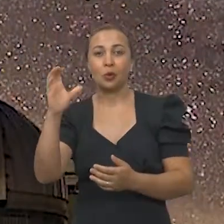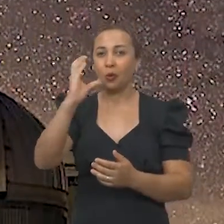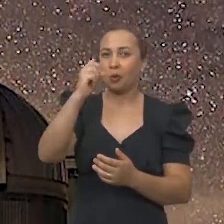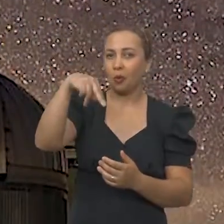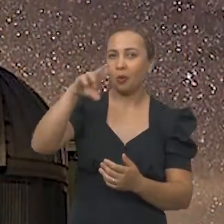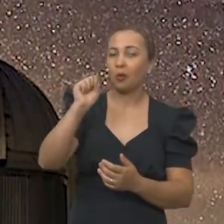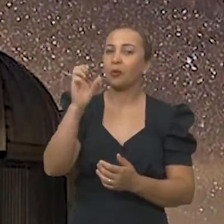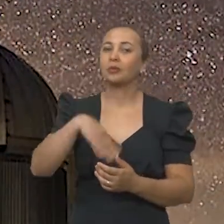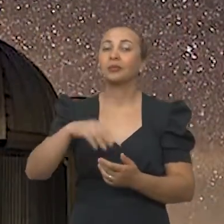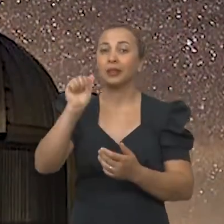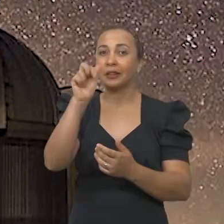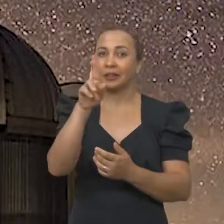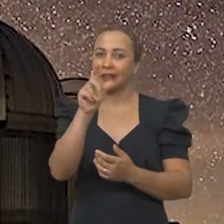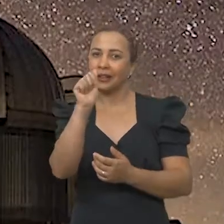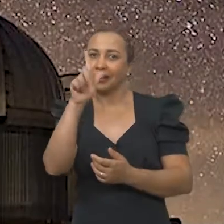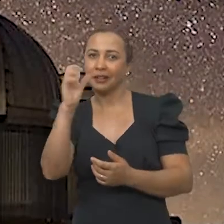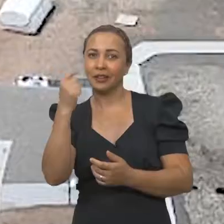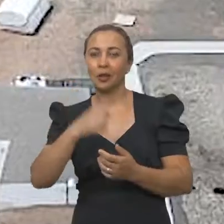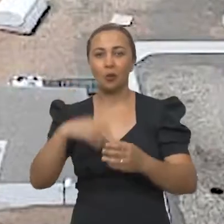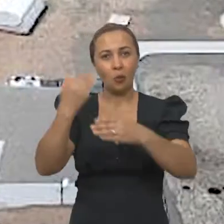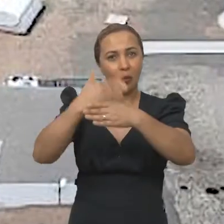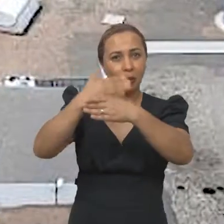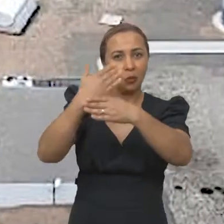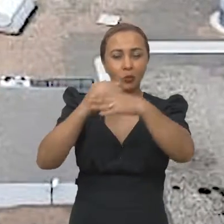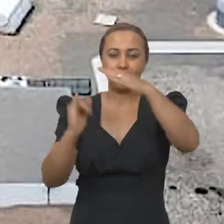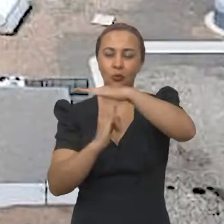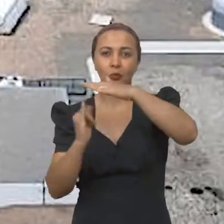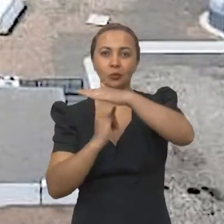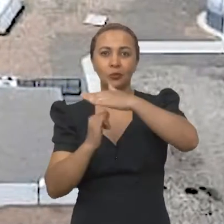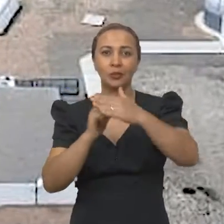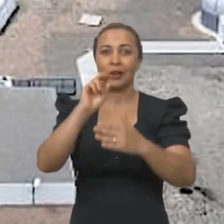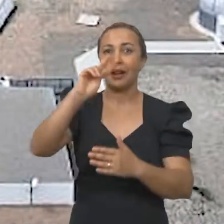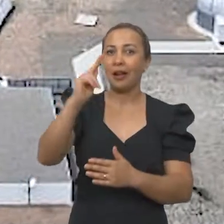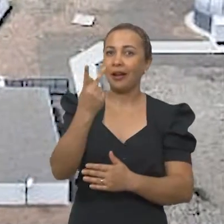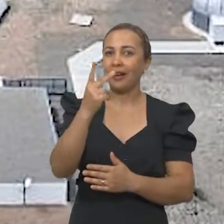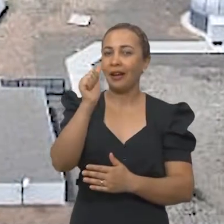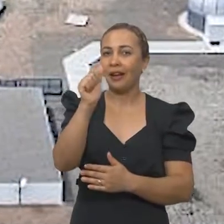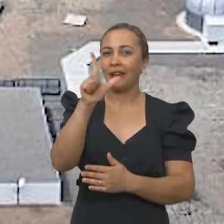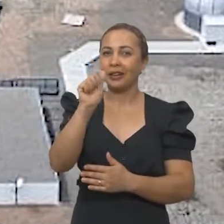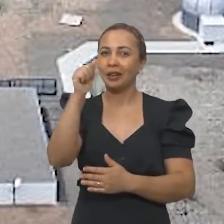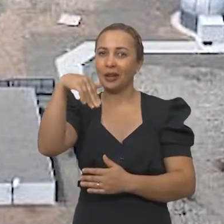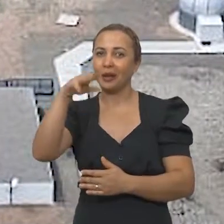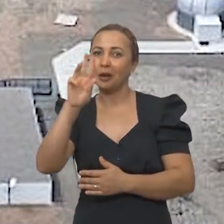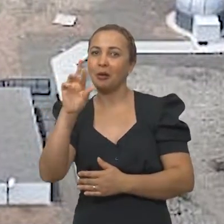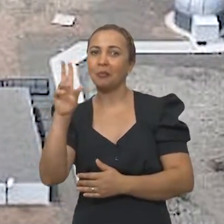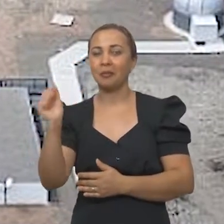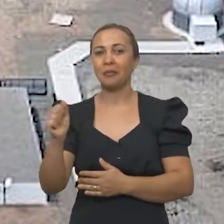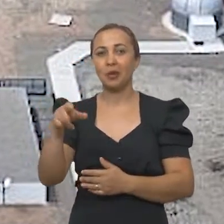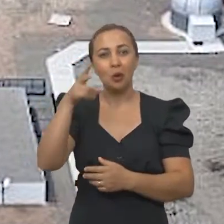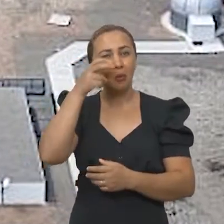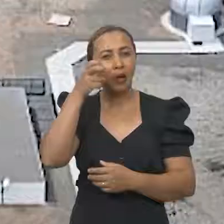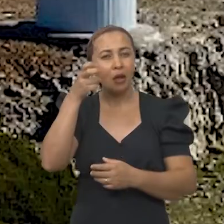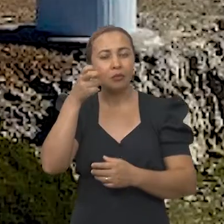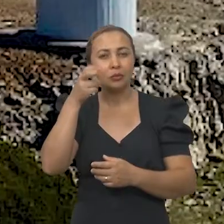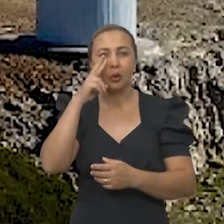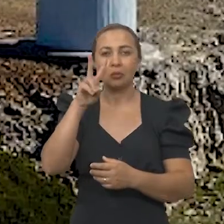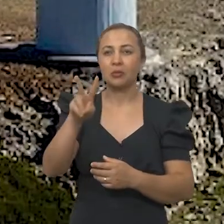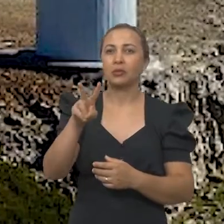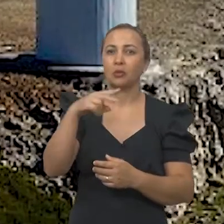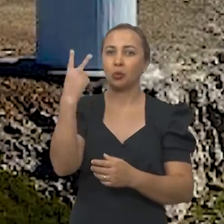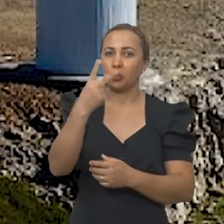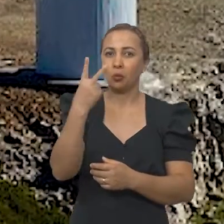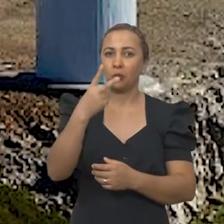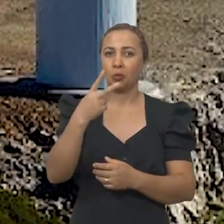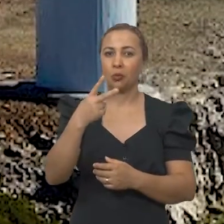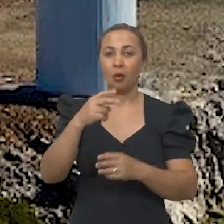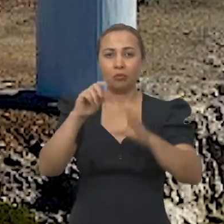Cosmos, de Aragão, construiu o Observatório Astrofísico de Javalambre, na Serra de Javalambre, Espanha. Esse observatório conta